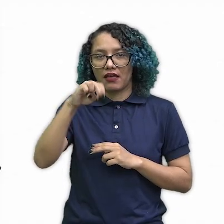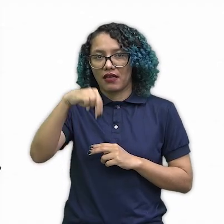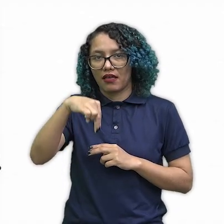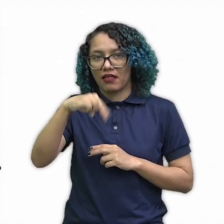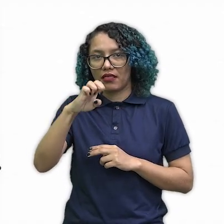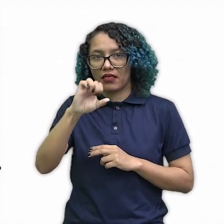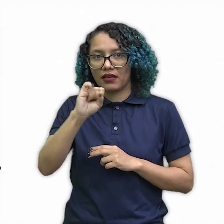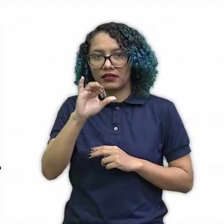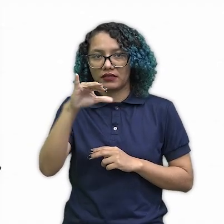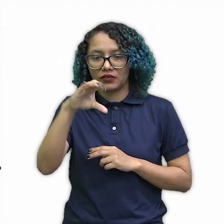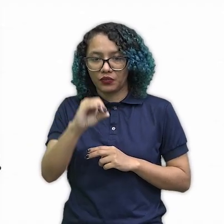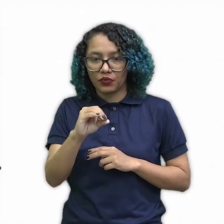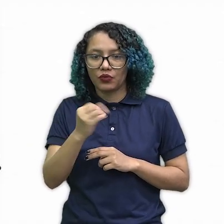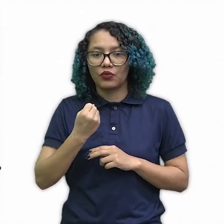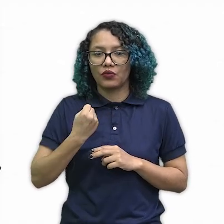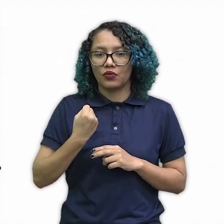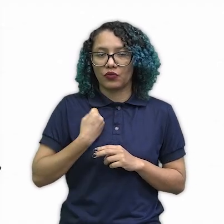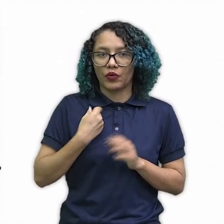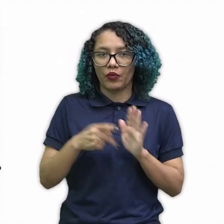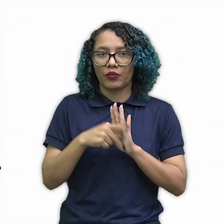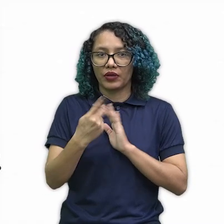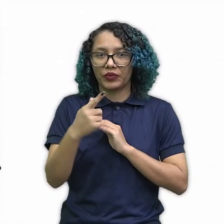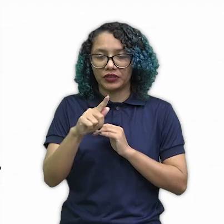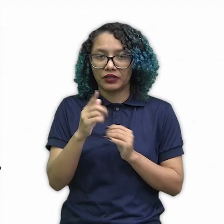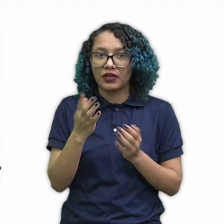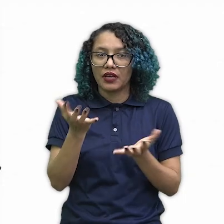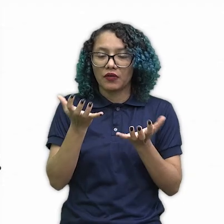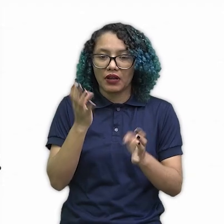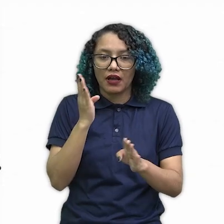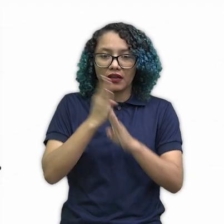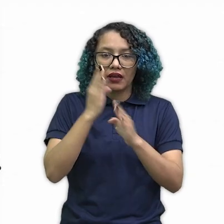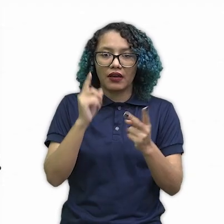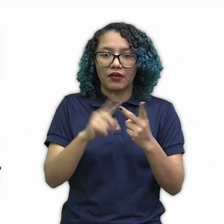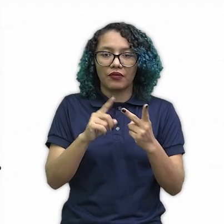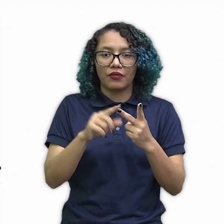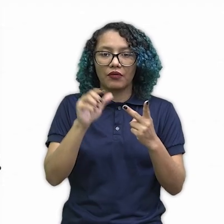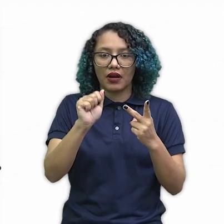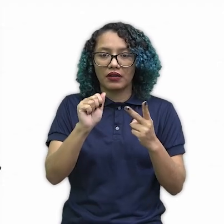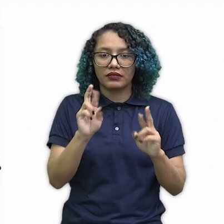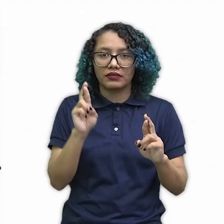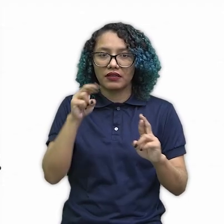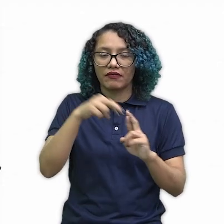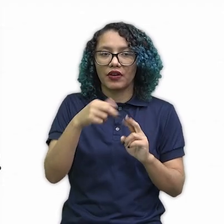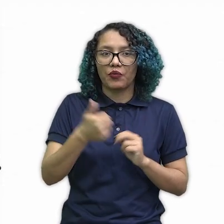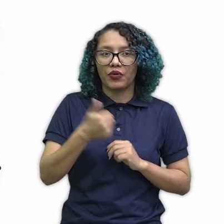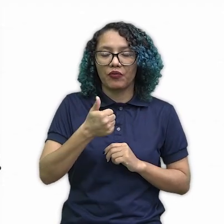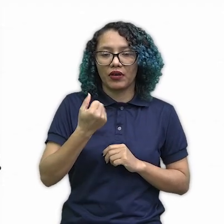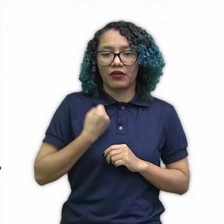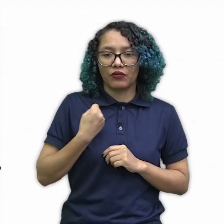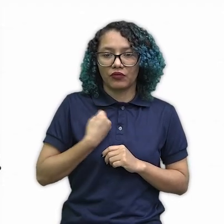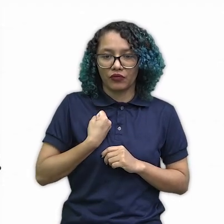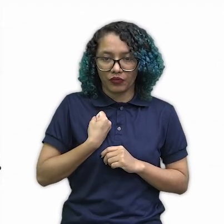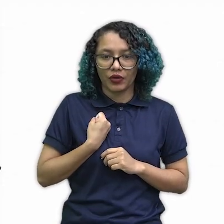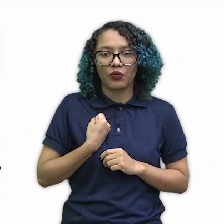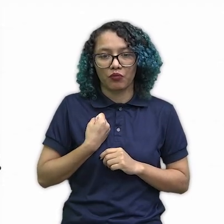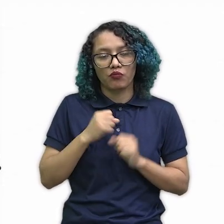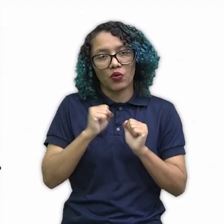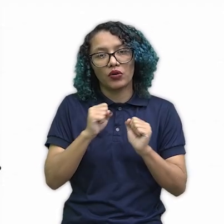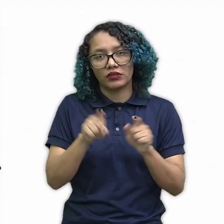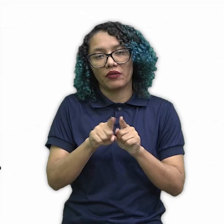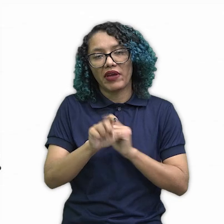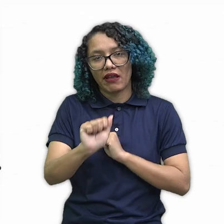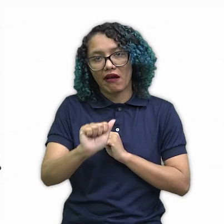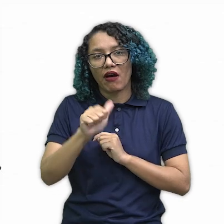querendo identificar, né? O A é o primeiro termo, né? Muitas vezes simbolizado também como A1, né?